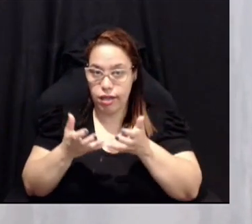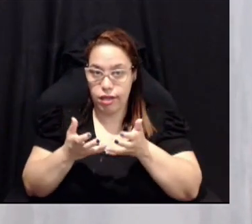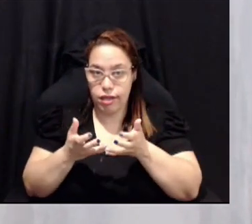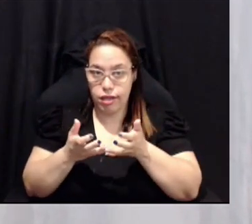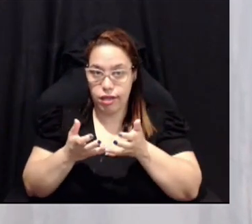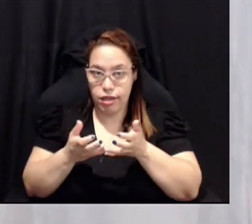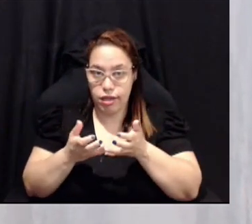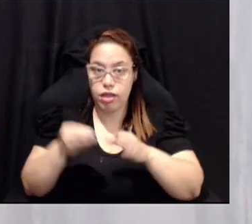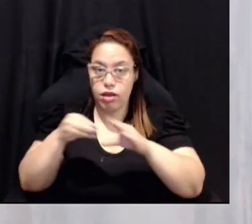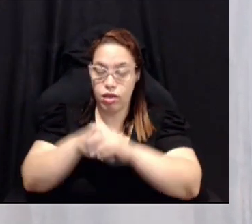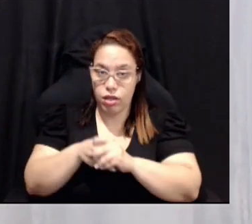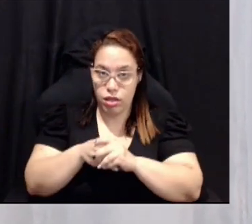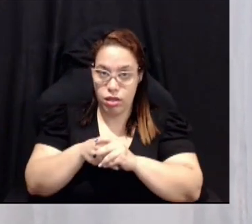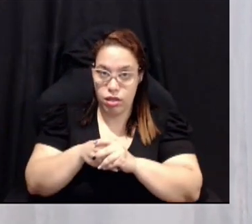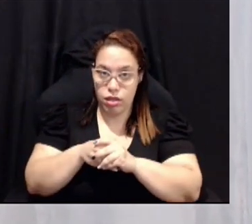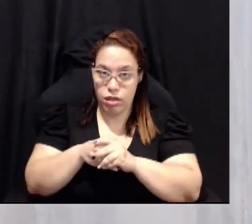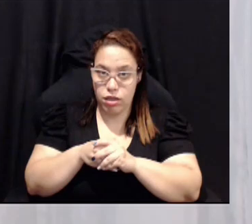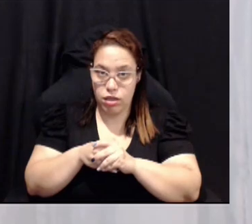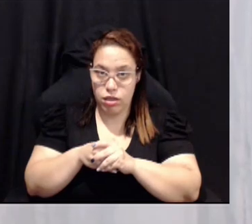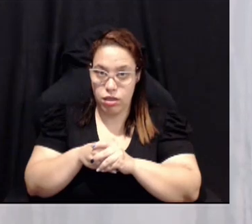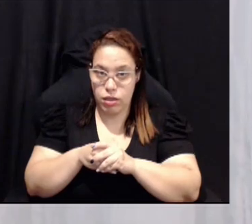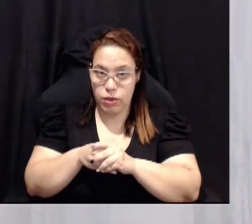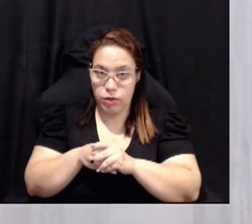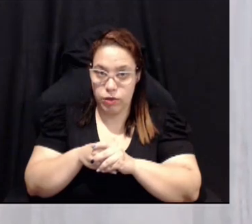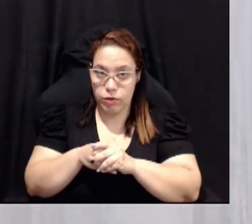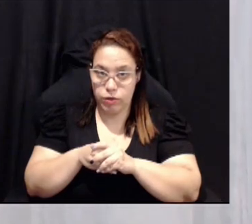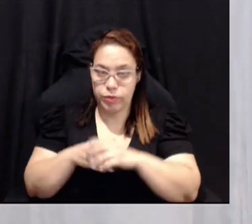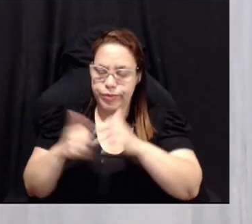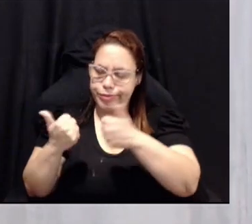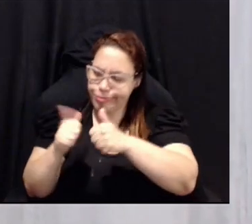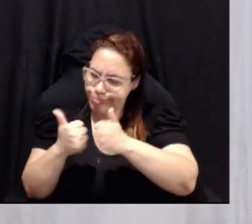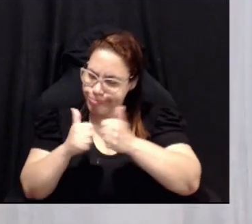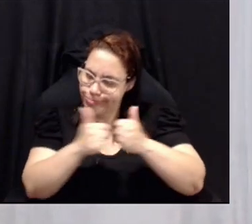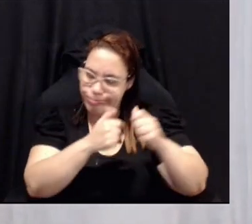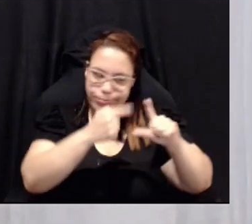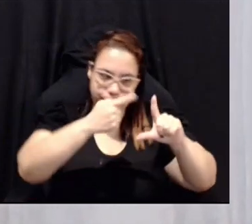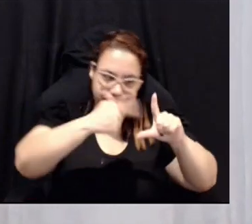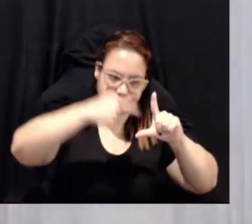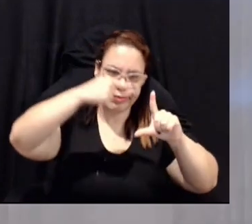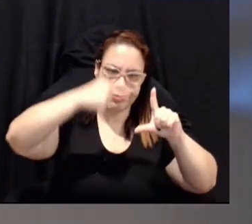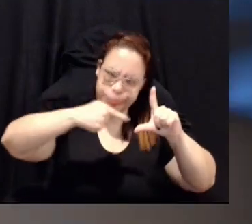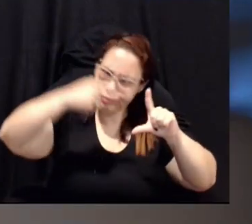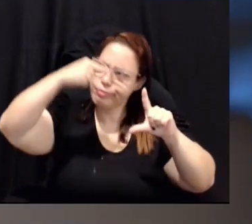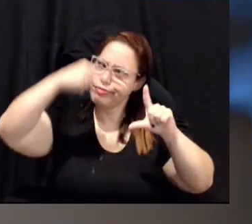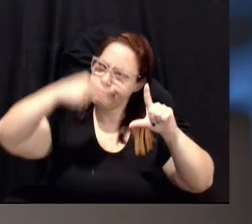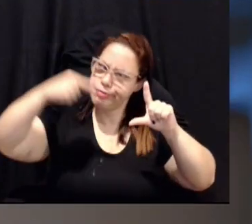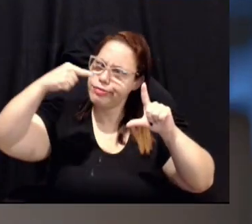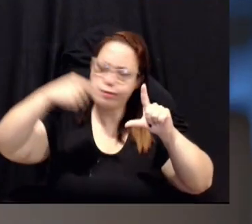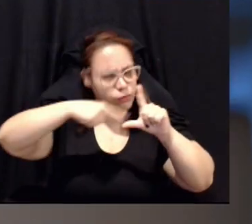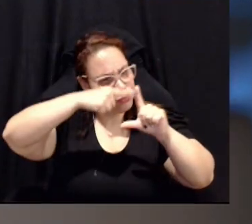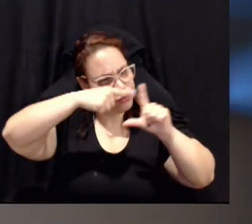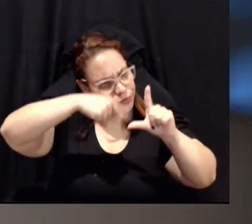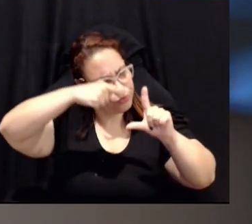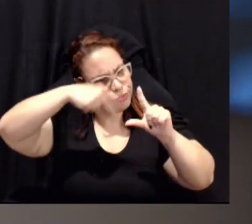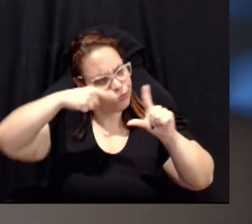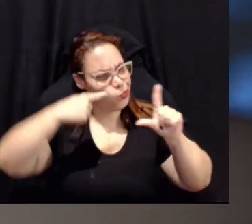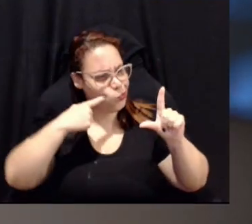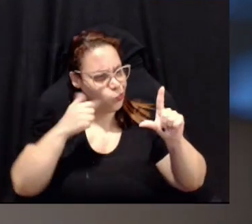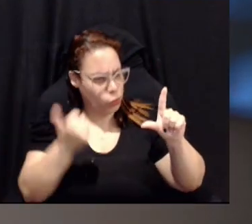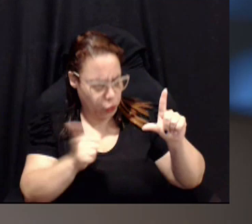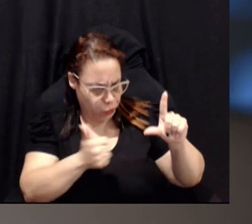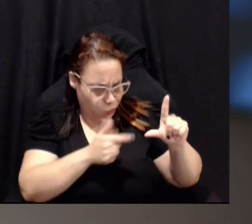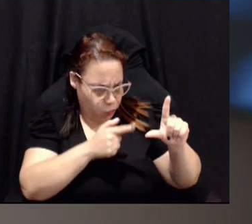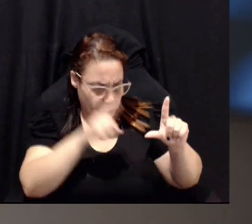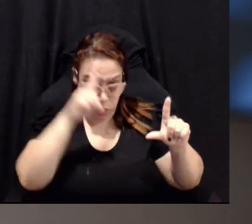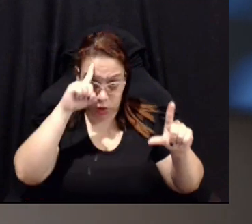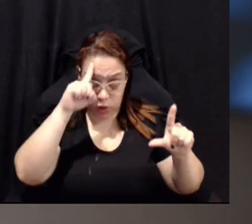mercado e aí ela vai analisando os gráficos, as análises fundamentalistas ali, e aí ela decide o que